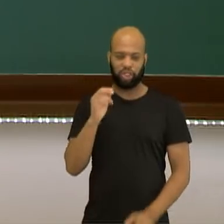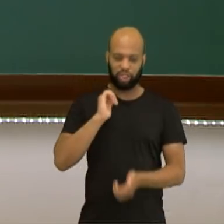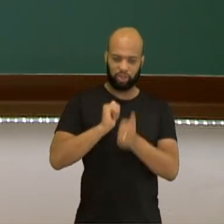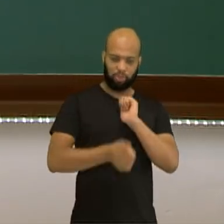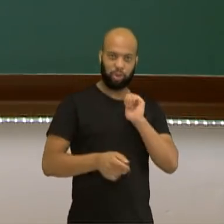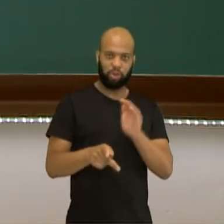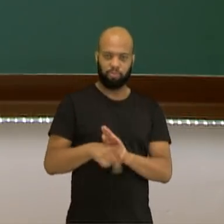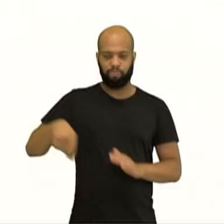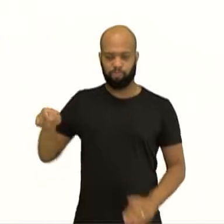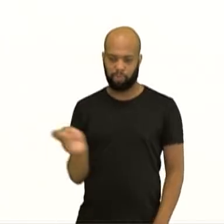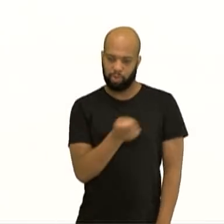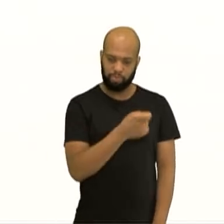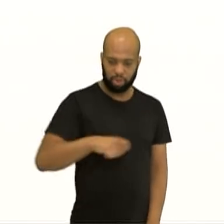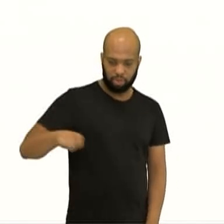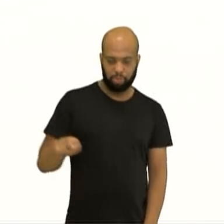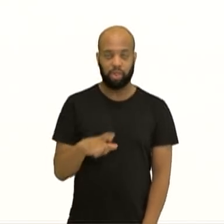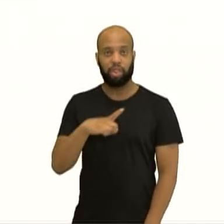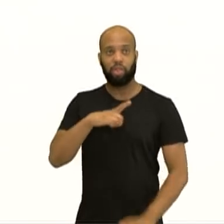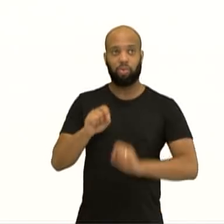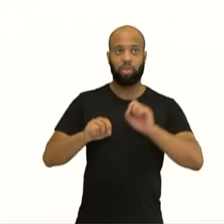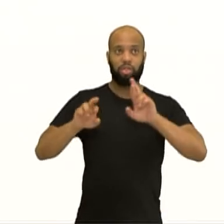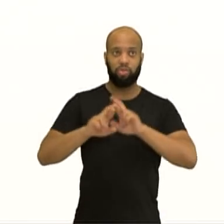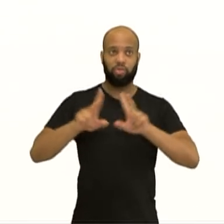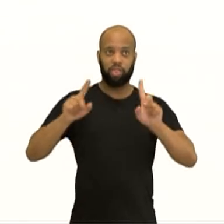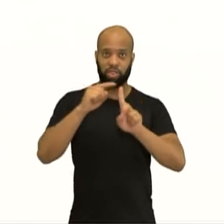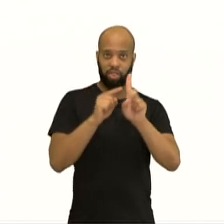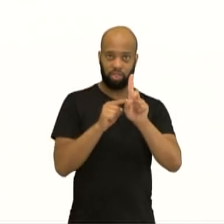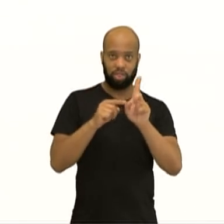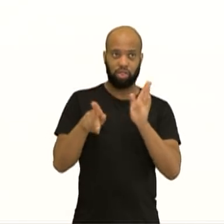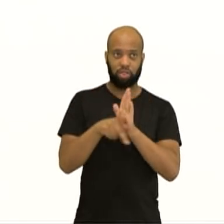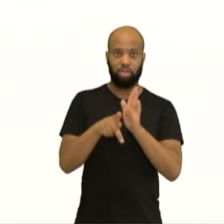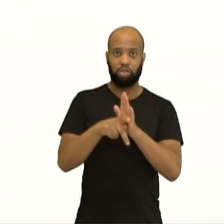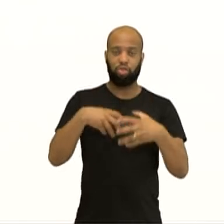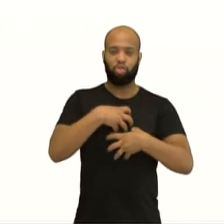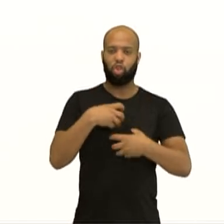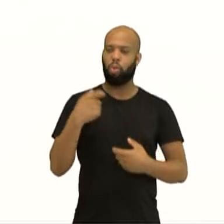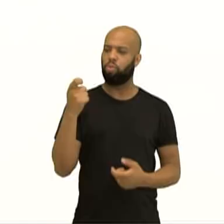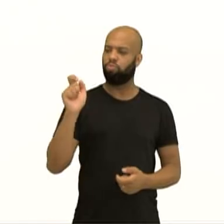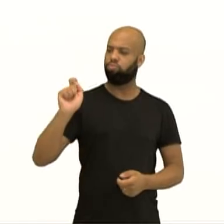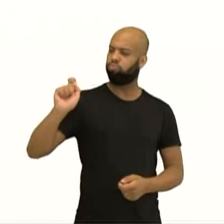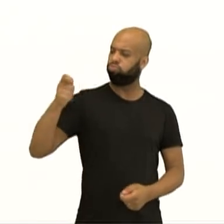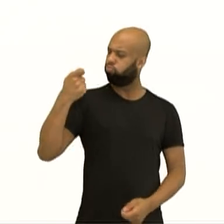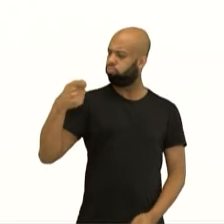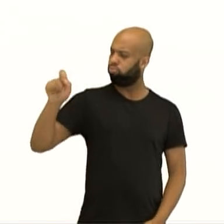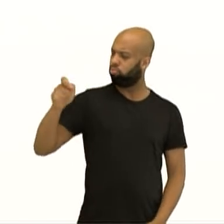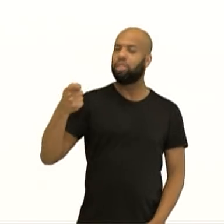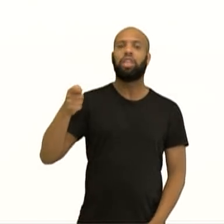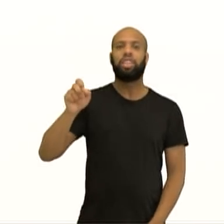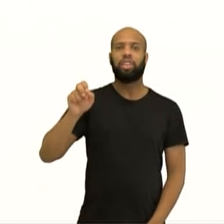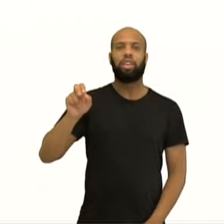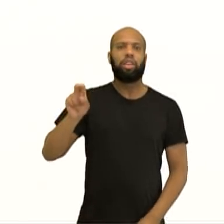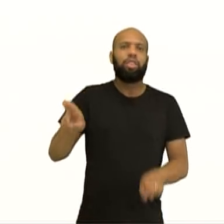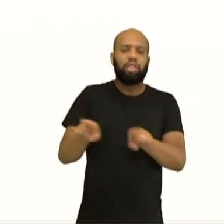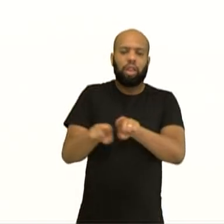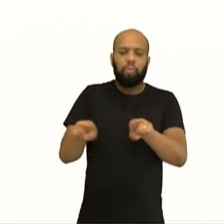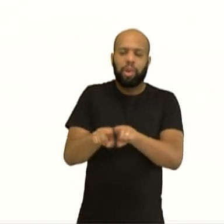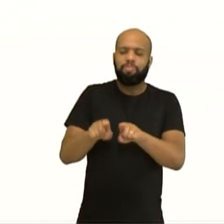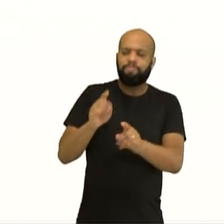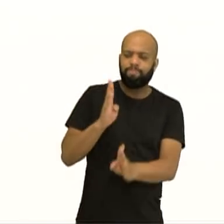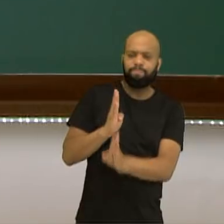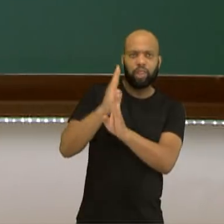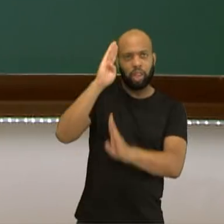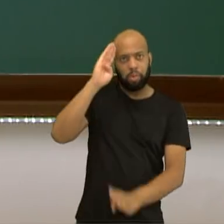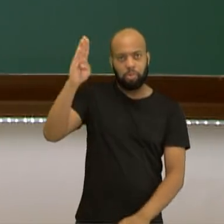Perceber as diferenças entre tipos de empunhadura e identificar principais golpes